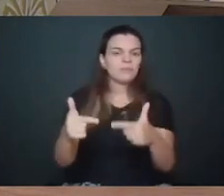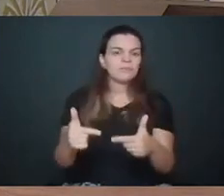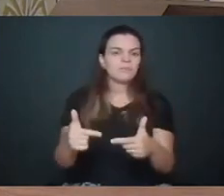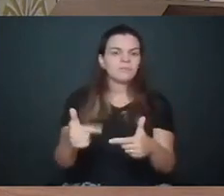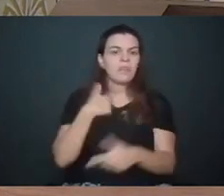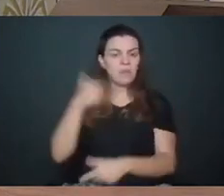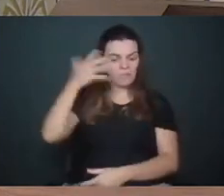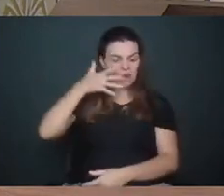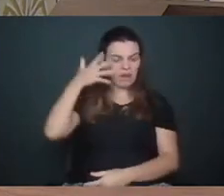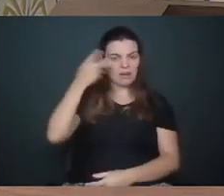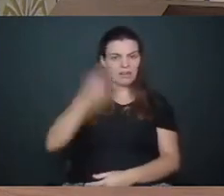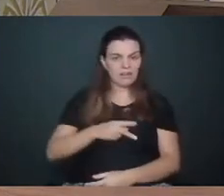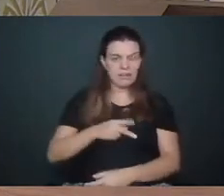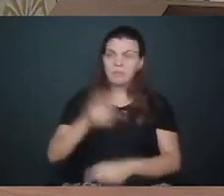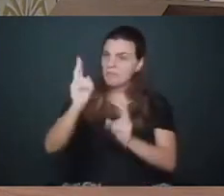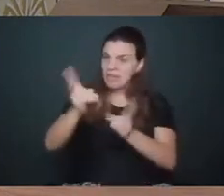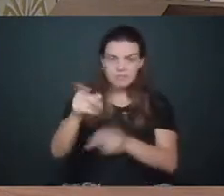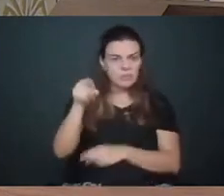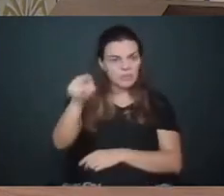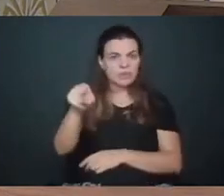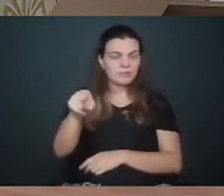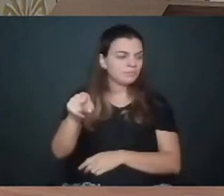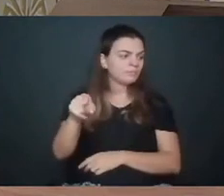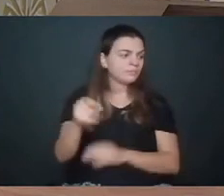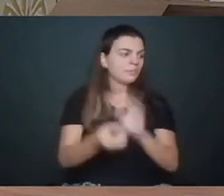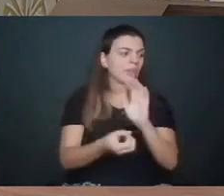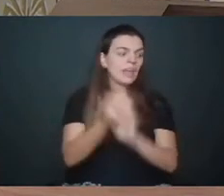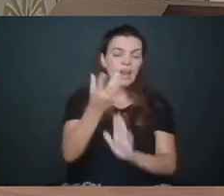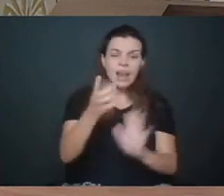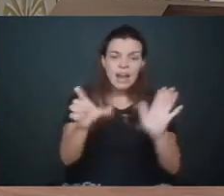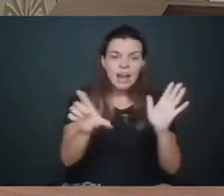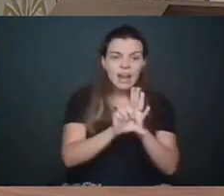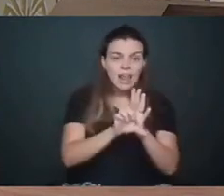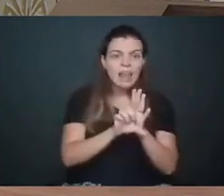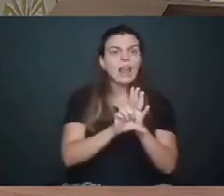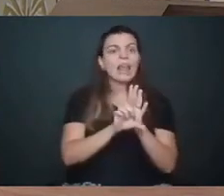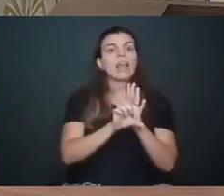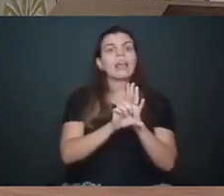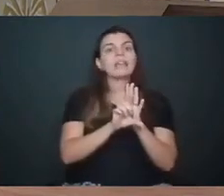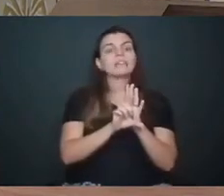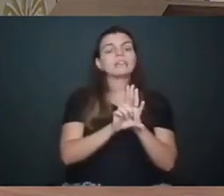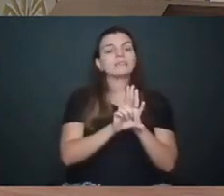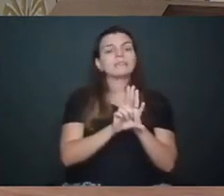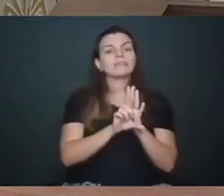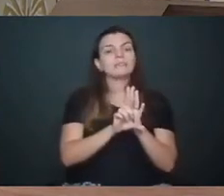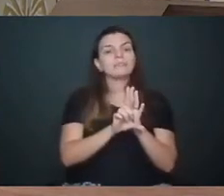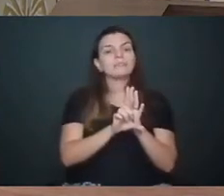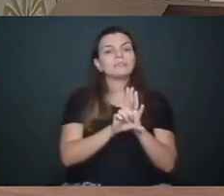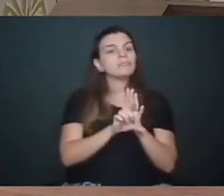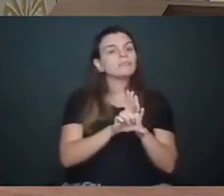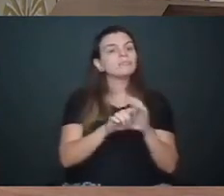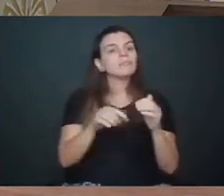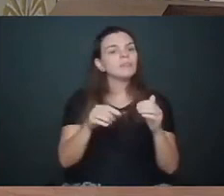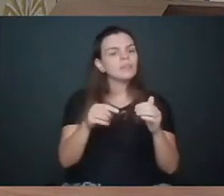com o mesmo objetivo, leis, aplicar uma lei que começou, está meia parada, e que vá para o interior para que